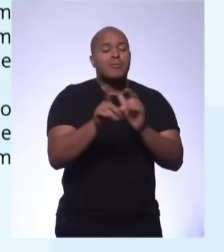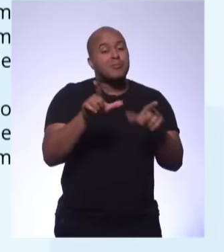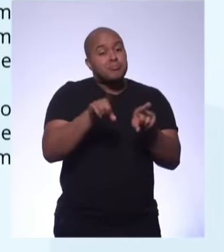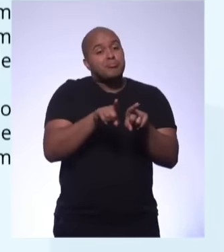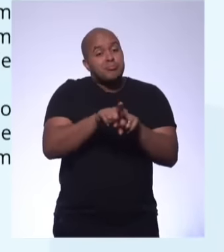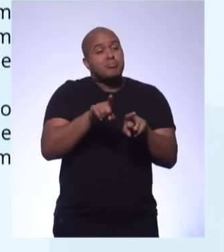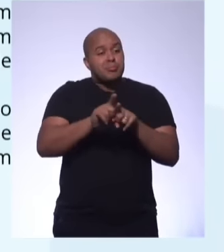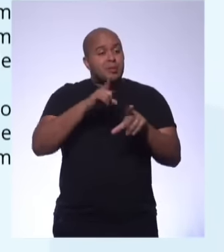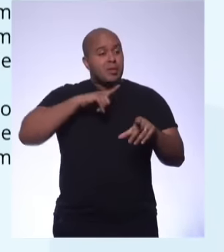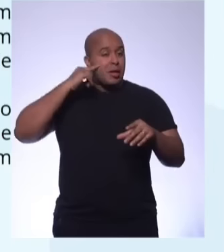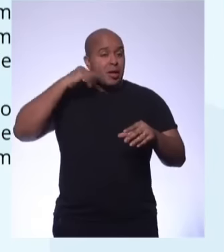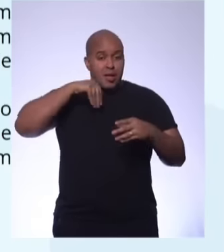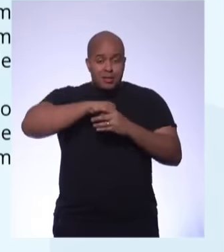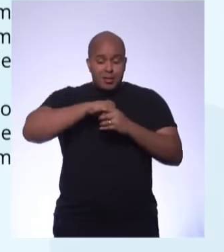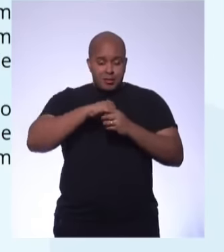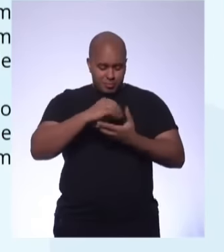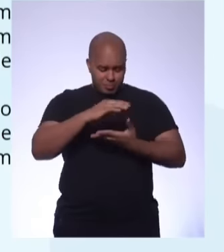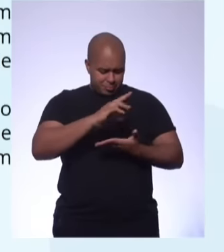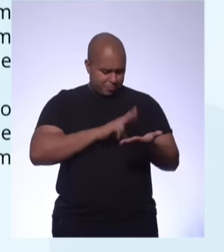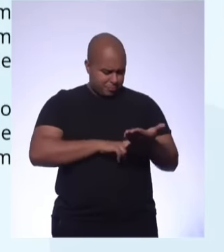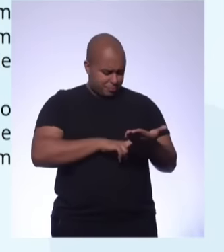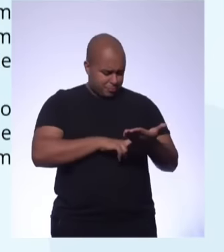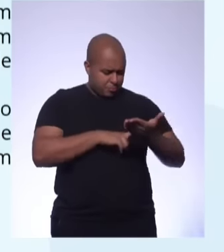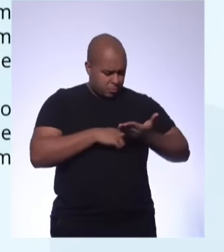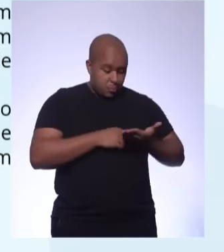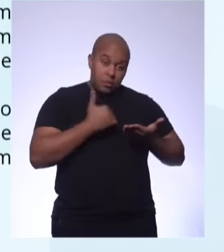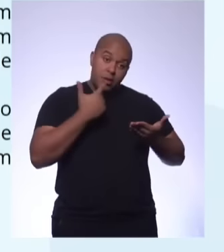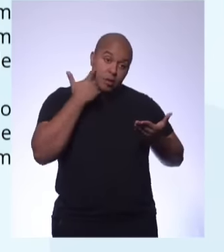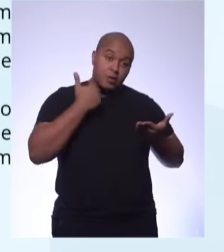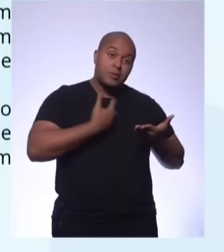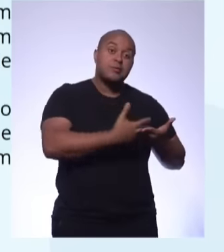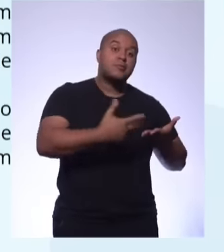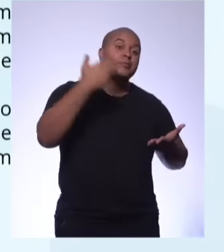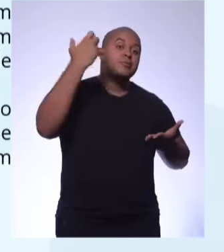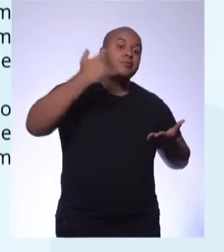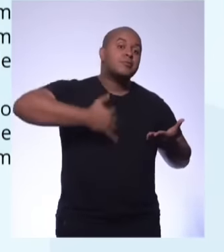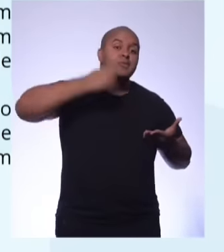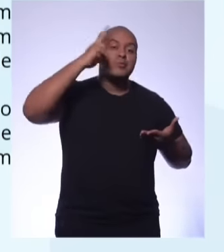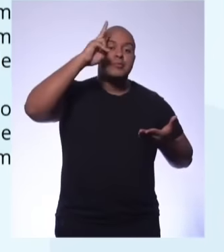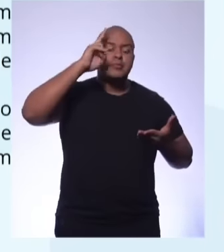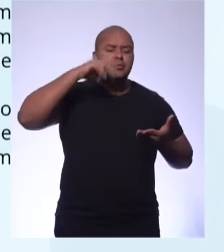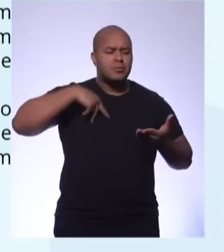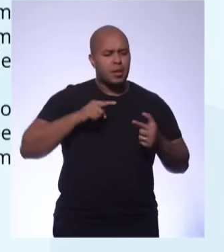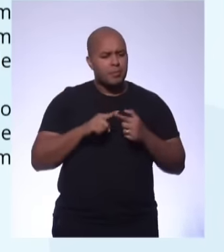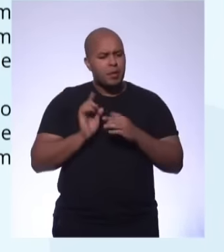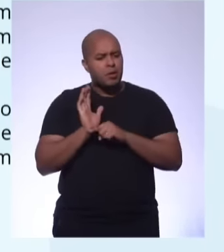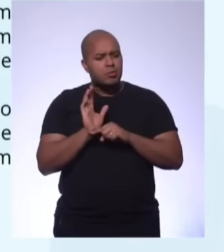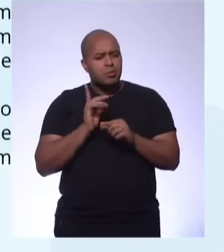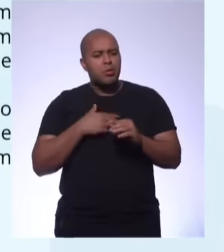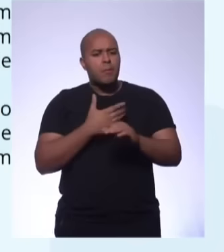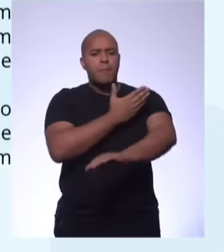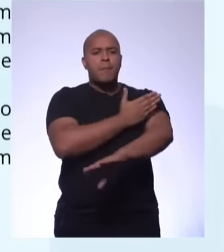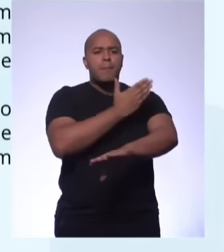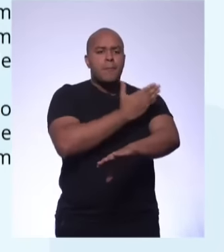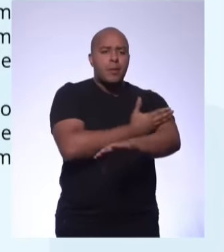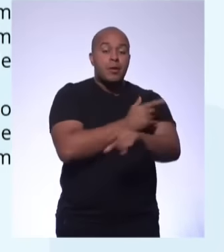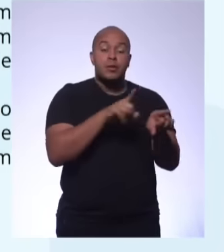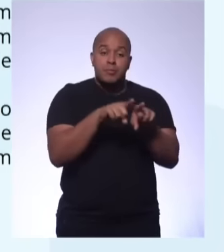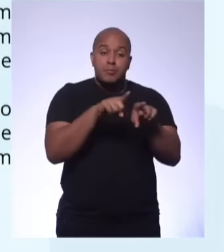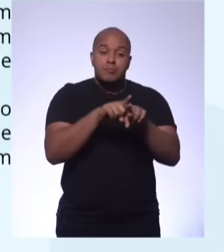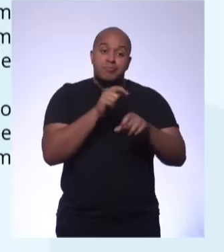nas cartas dos mercadores. Esses relatos contribuíram para a Idade Média,